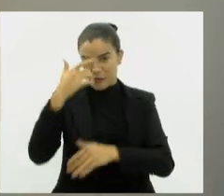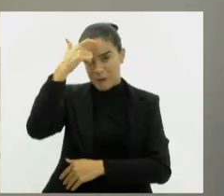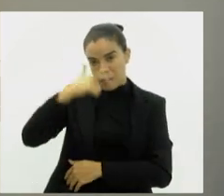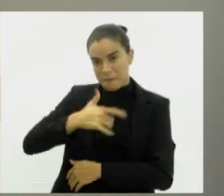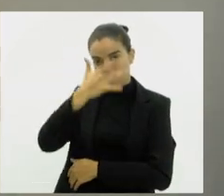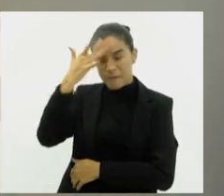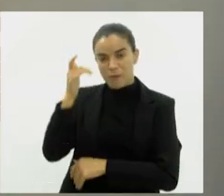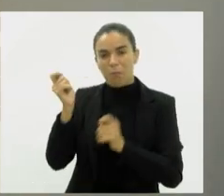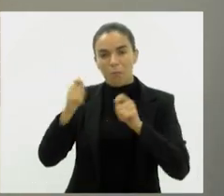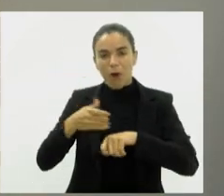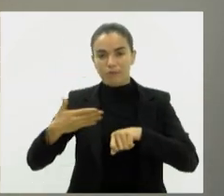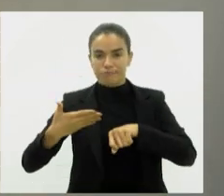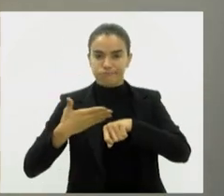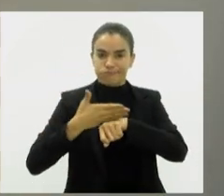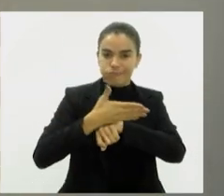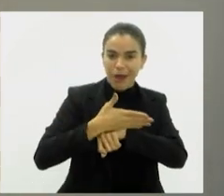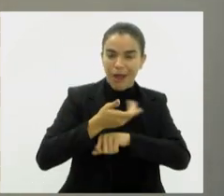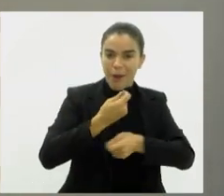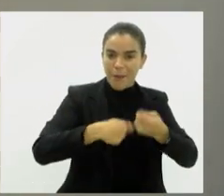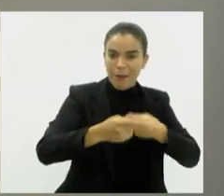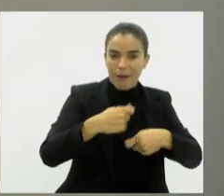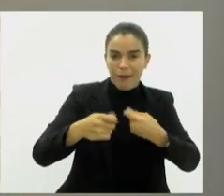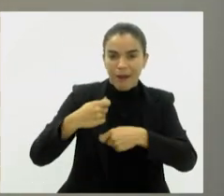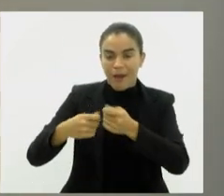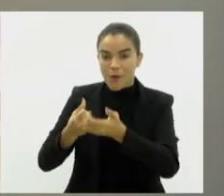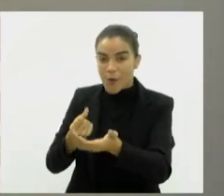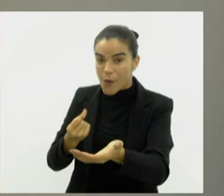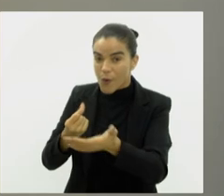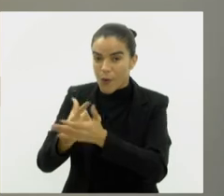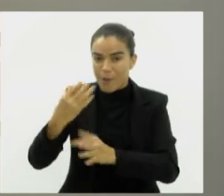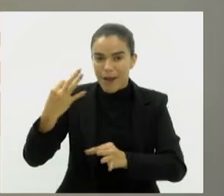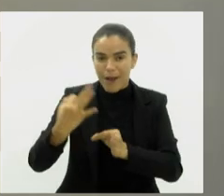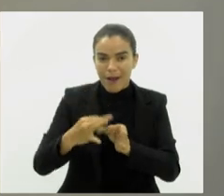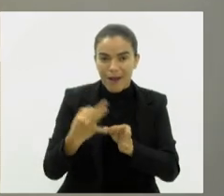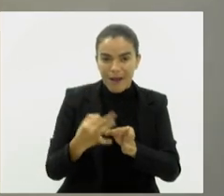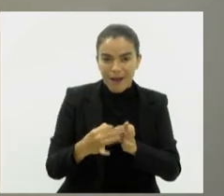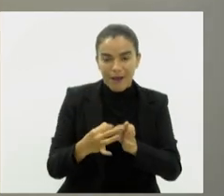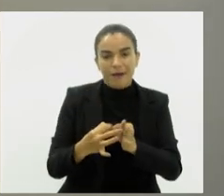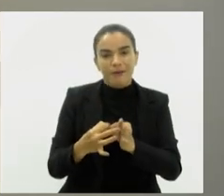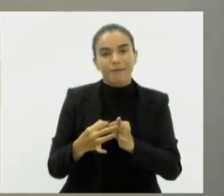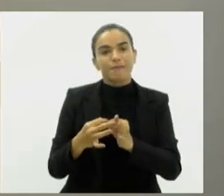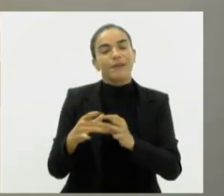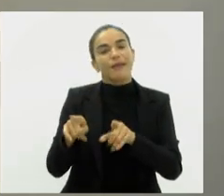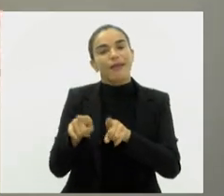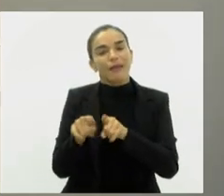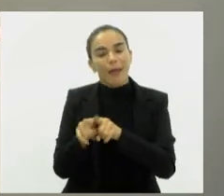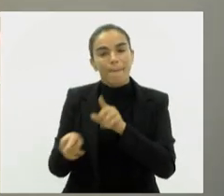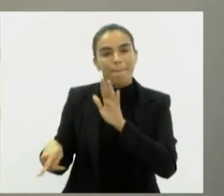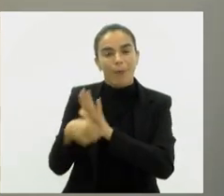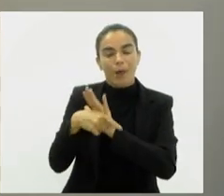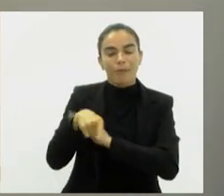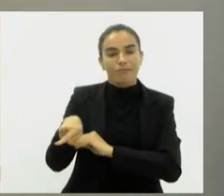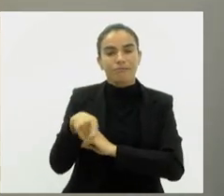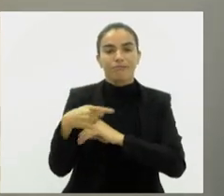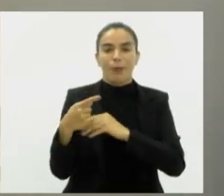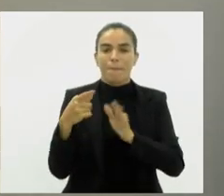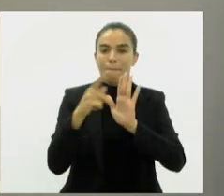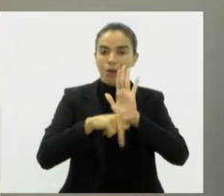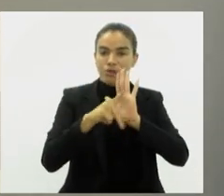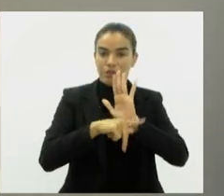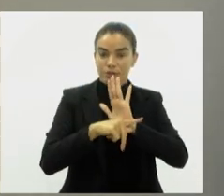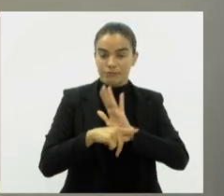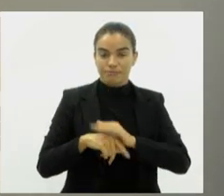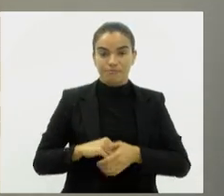podem acessar voluntariamente esse mercado para comprar um crédito que é emitido por essas empresas e projetos que são